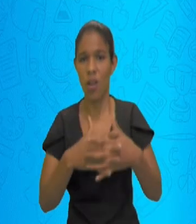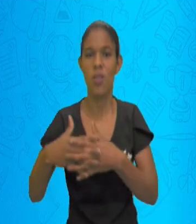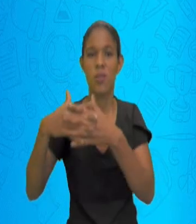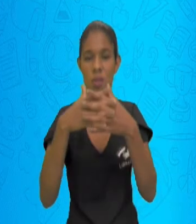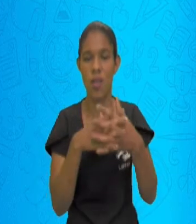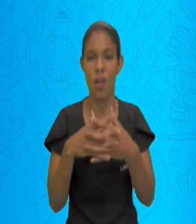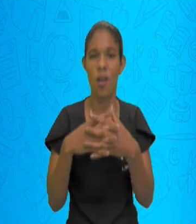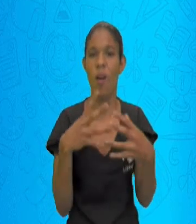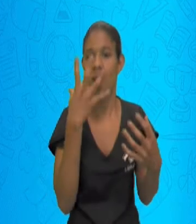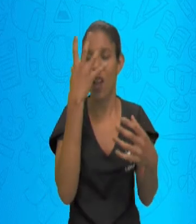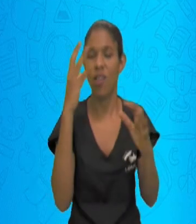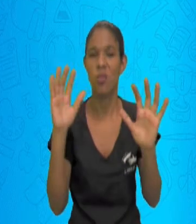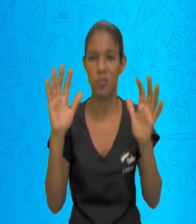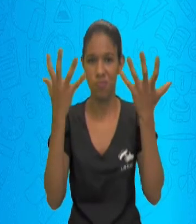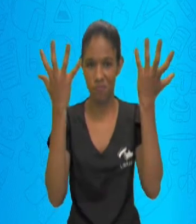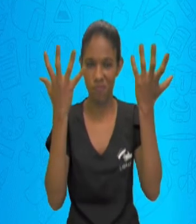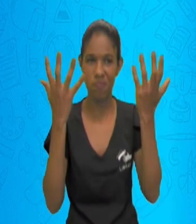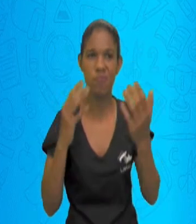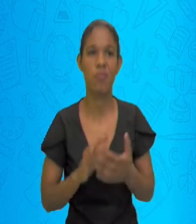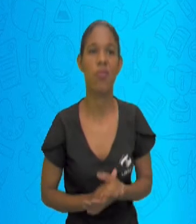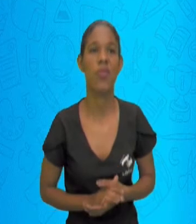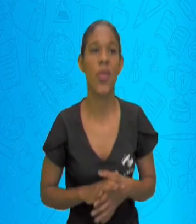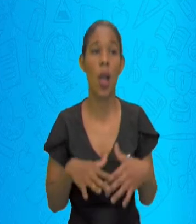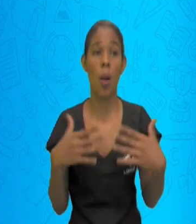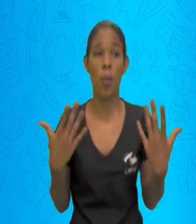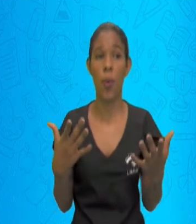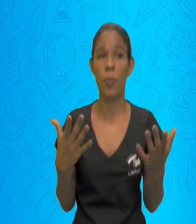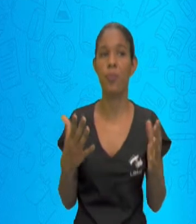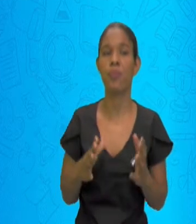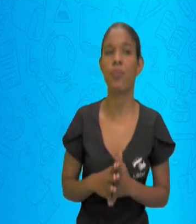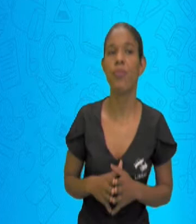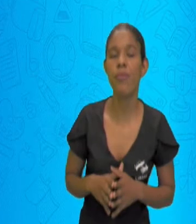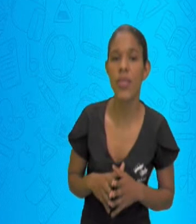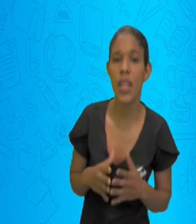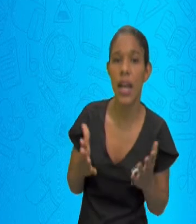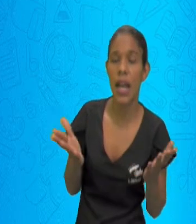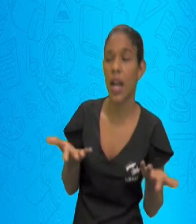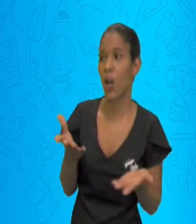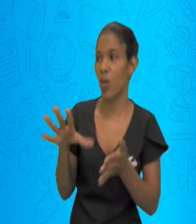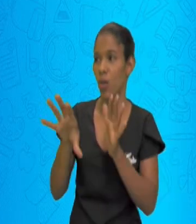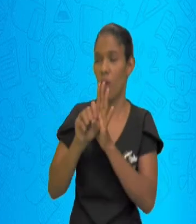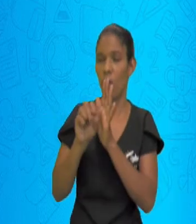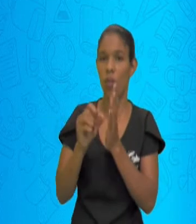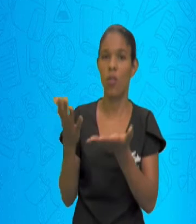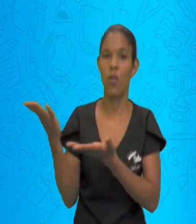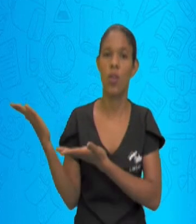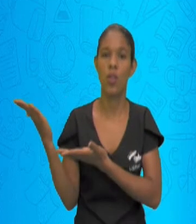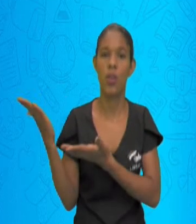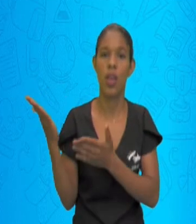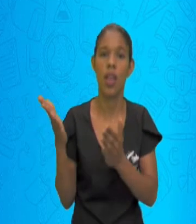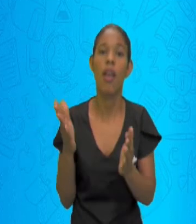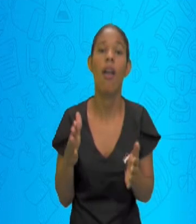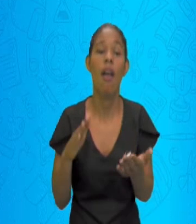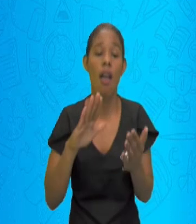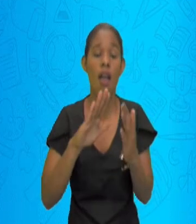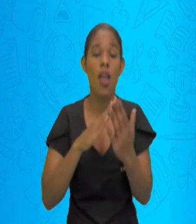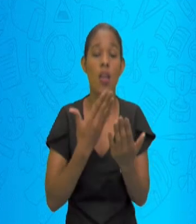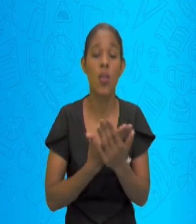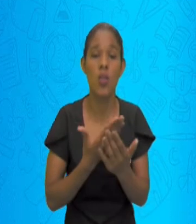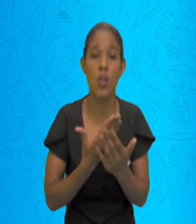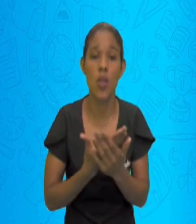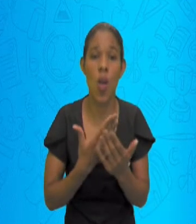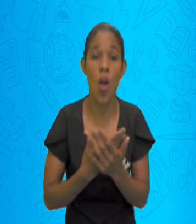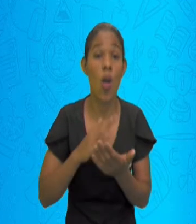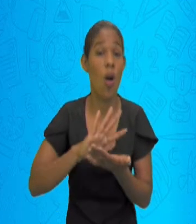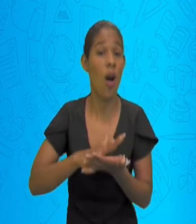época. Aí já as escolas de samba e o carnaval carioca passaram a se tornar uma importante atividade, não